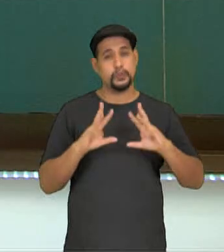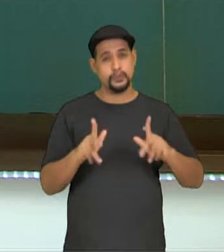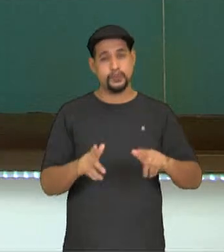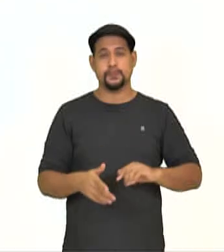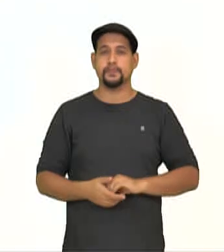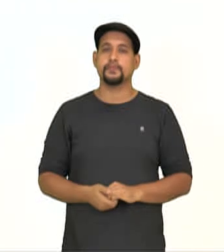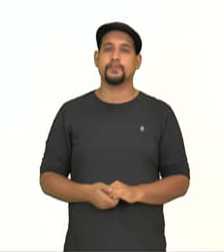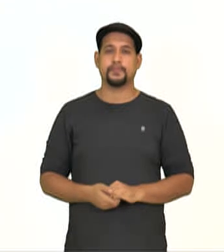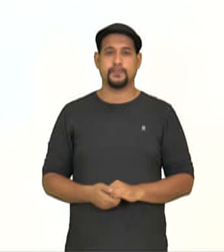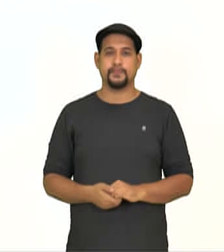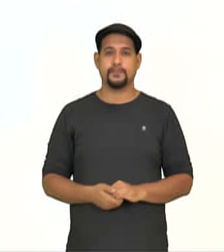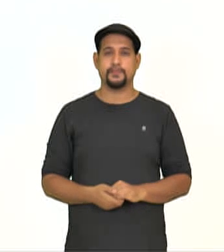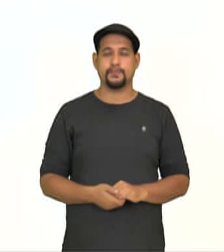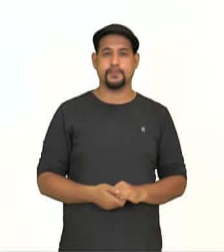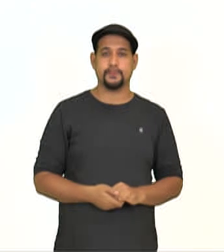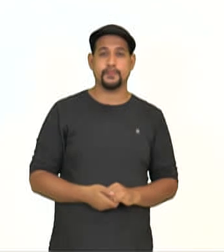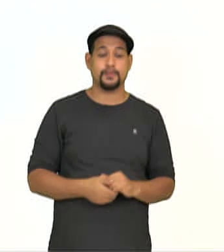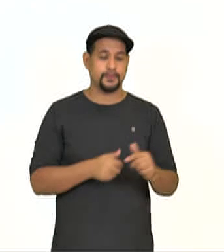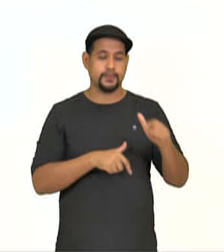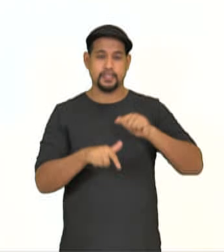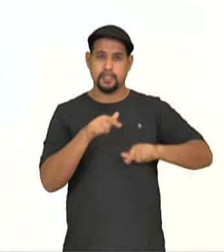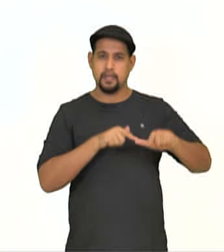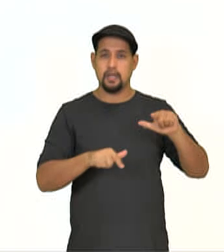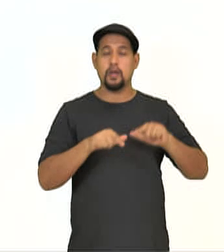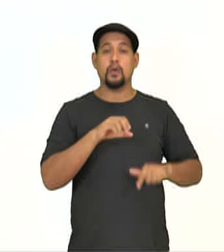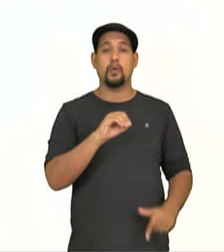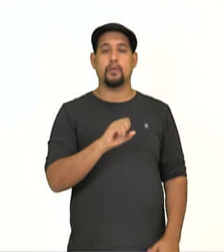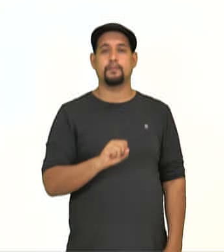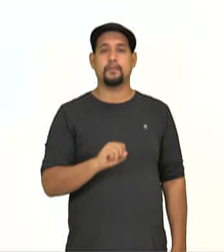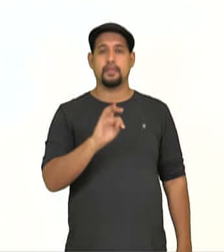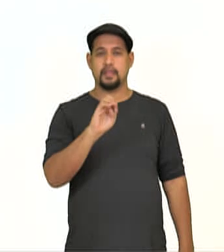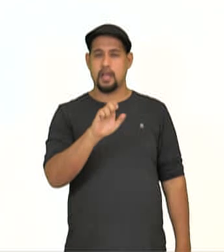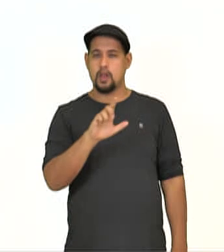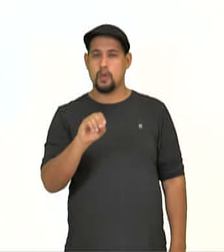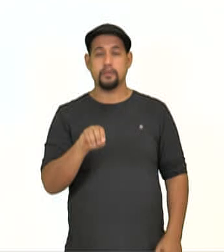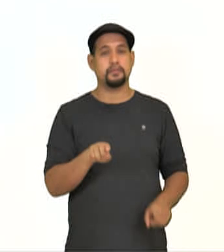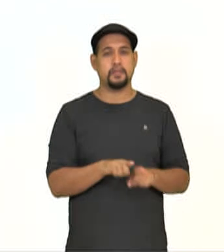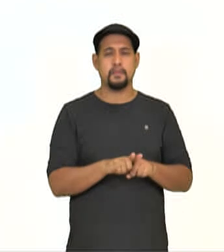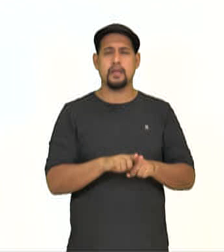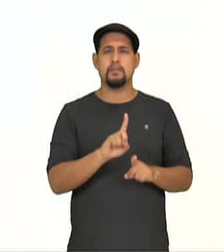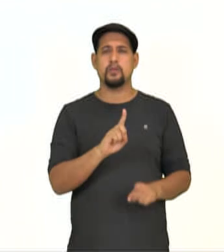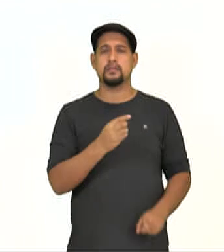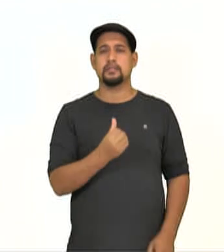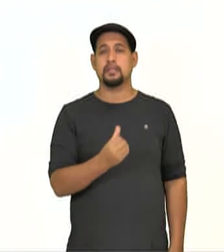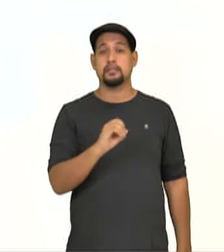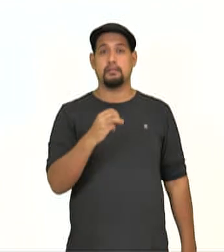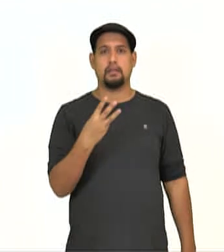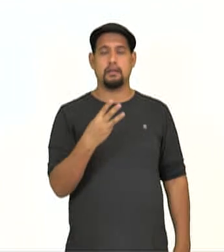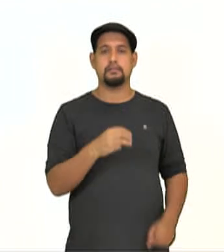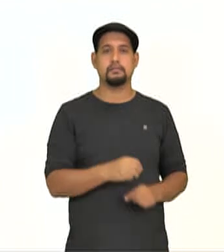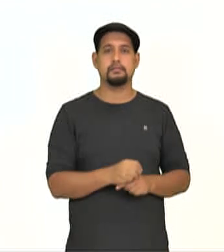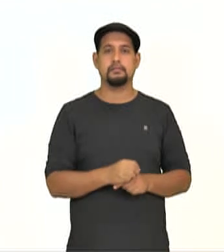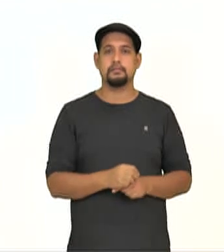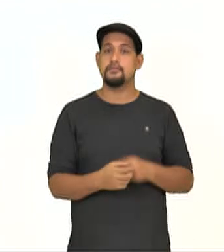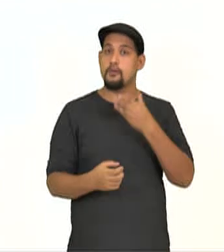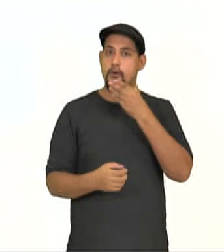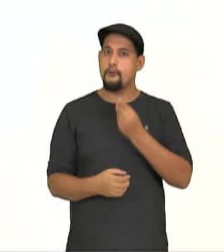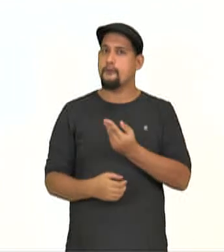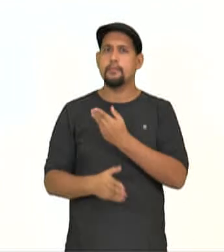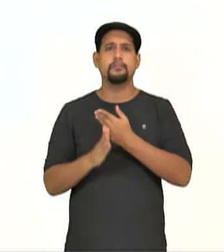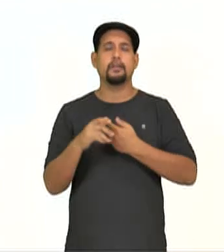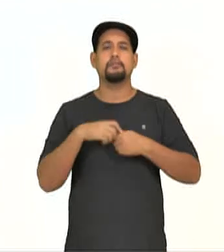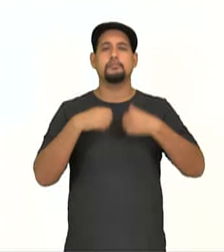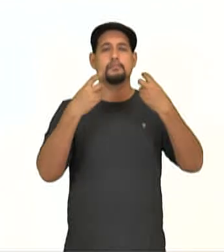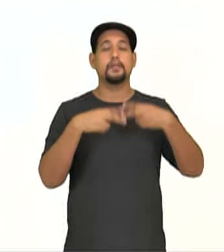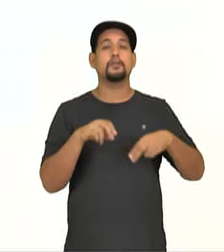isso. Na sua obra Otelo, O Mouro de Veneza, em 1603, Shakespeare já abordava a